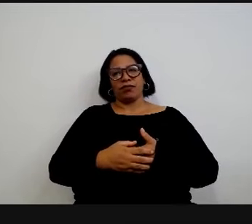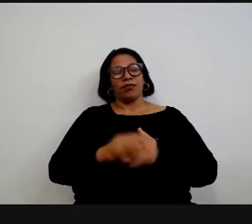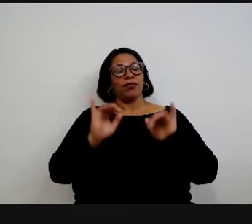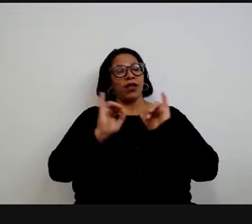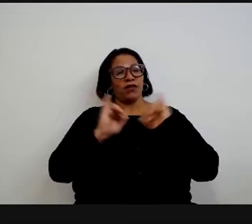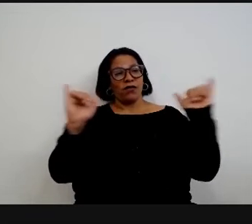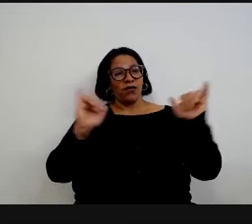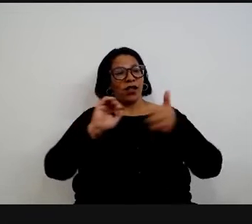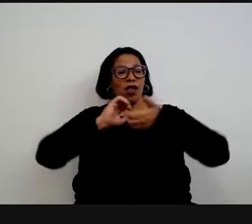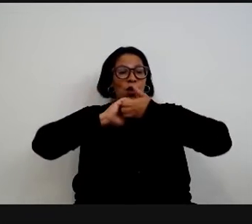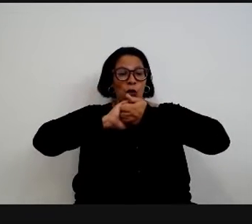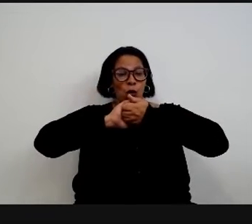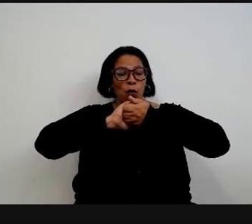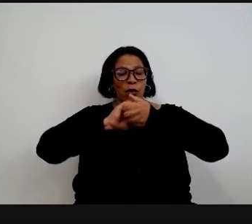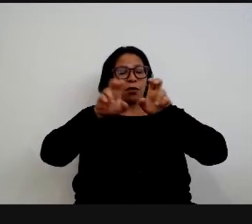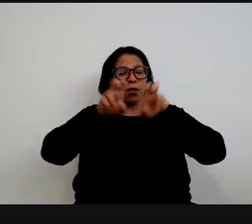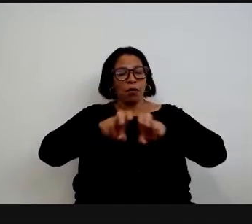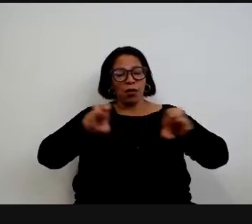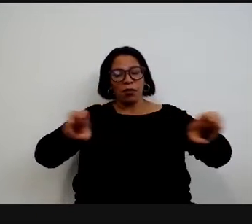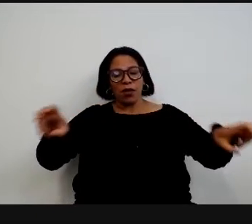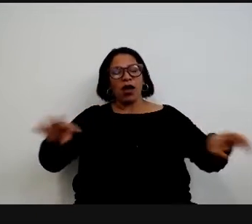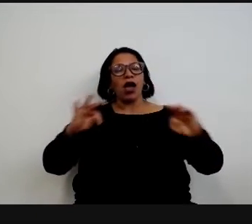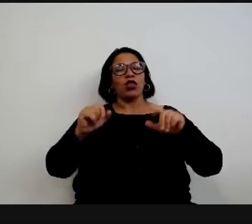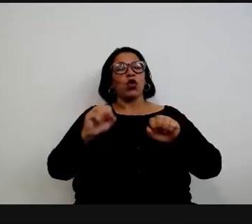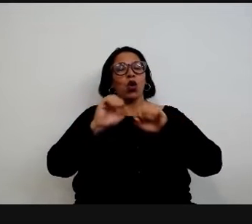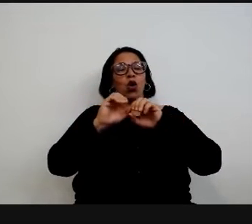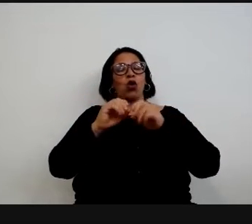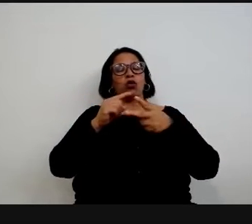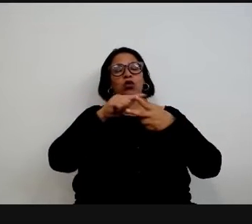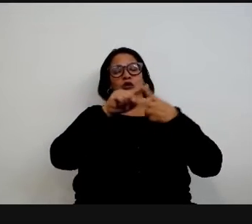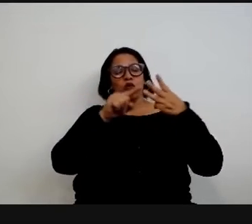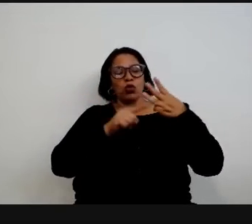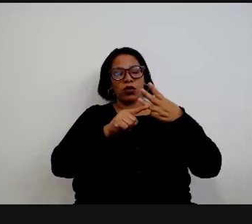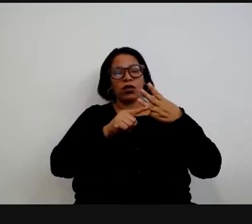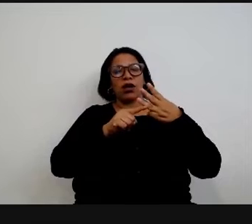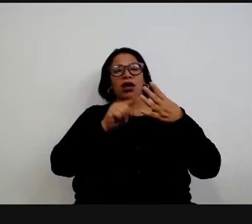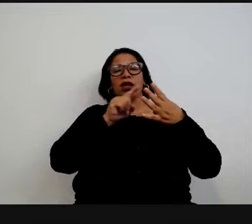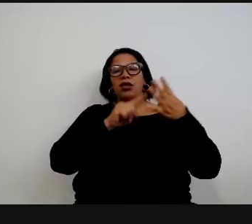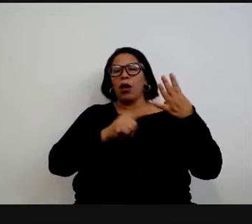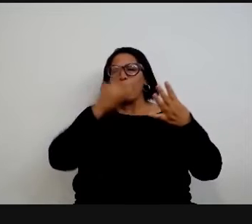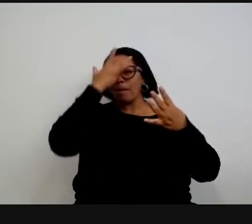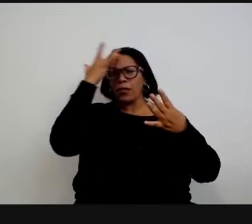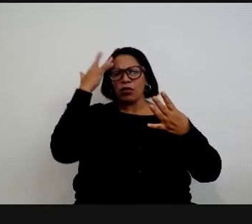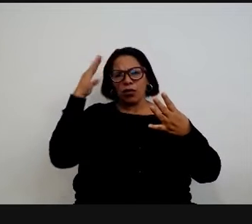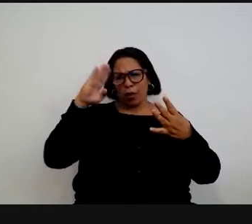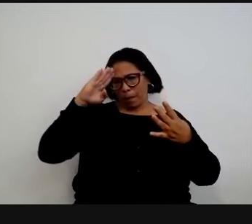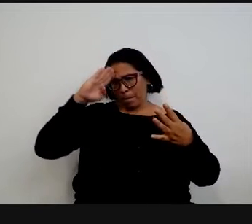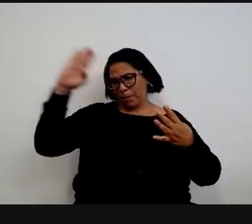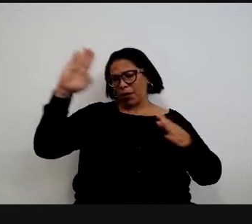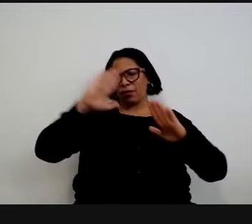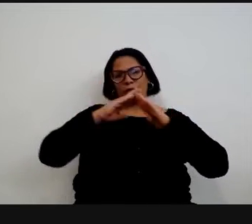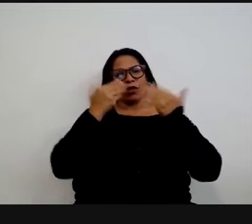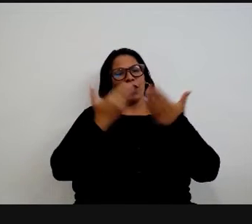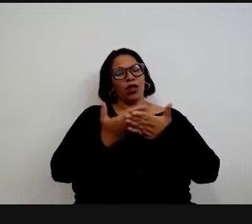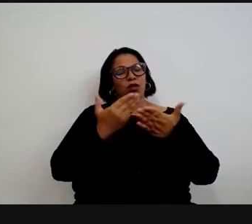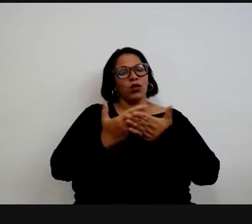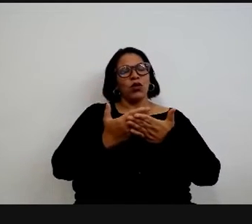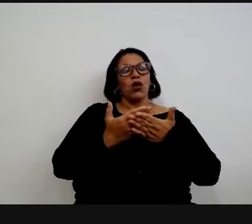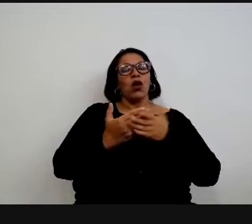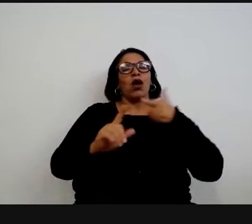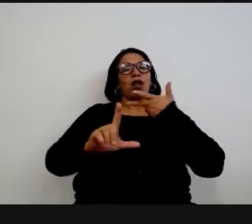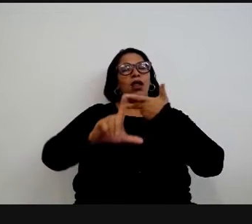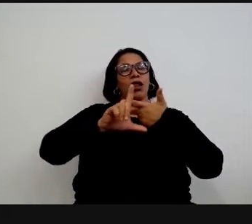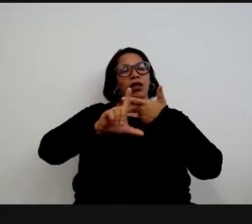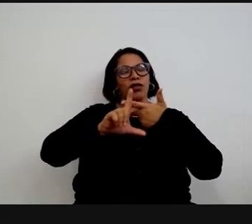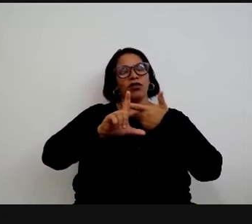Ele diz: cumprimentos aos integrantes da mesa, o Flório Madruga, Ruth Schmitz, baluartes da educação legislativa, Nelson Filho, Leonardo